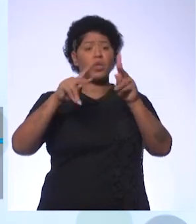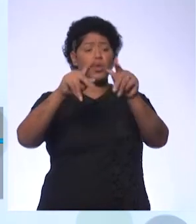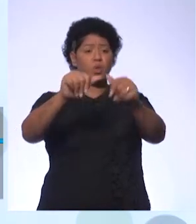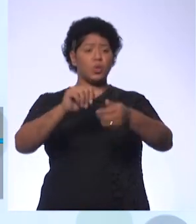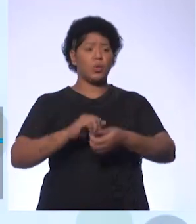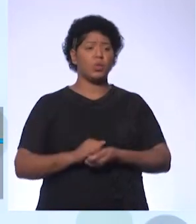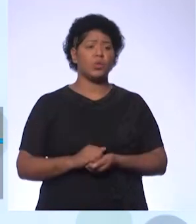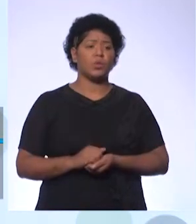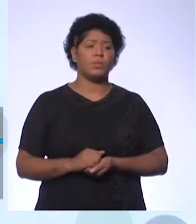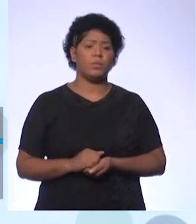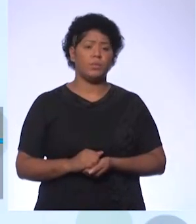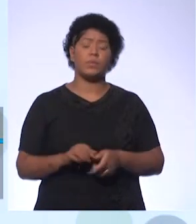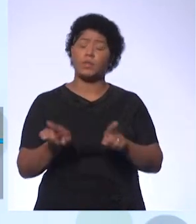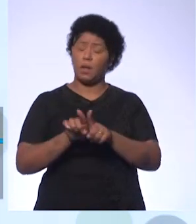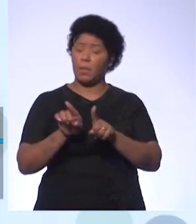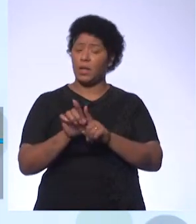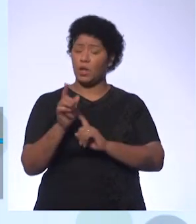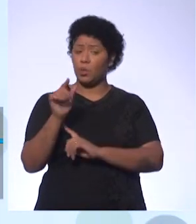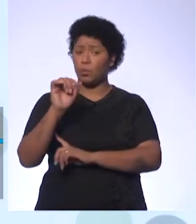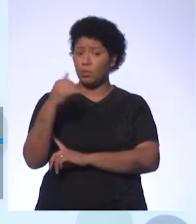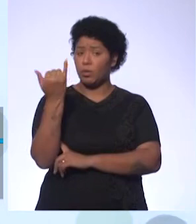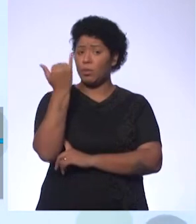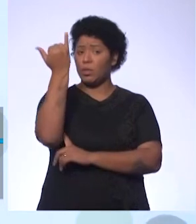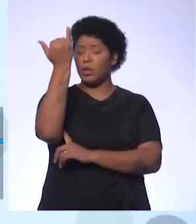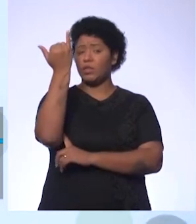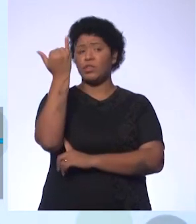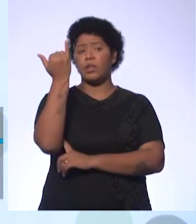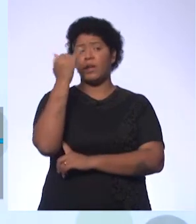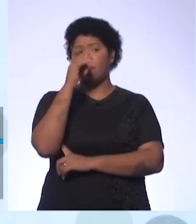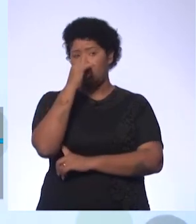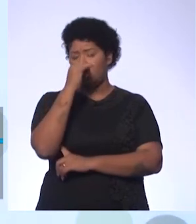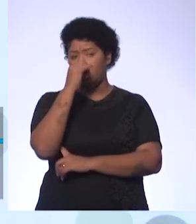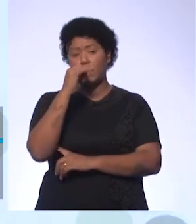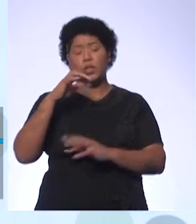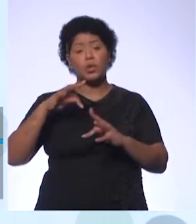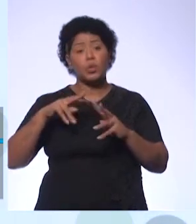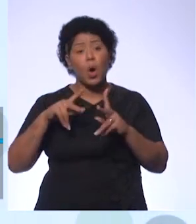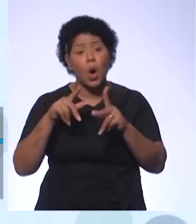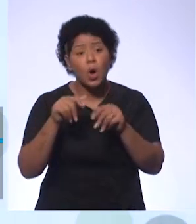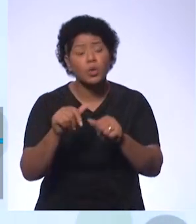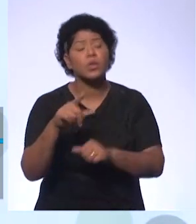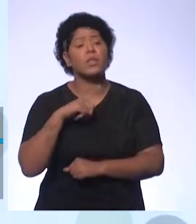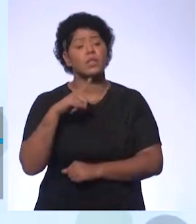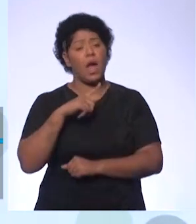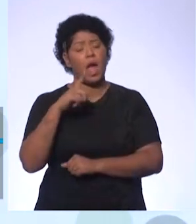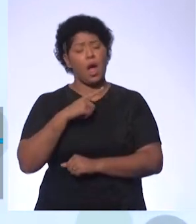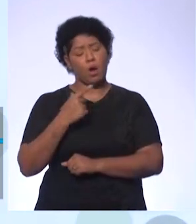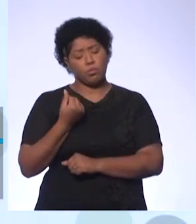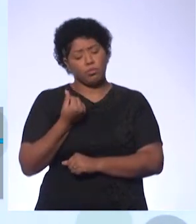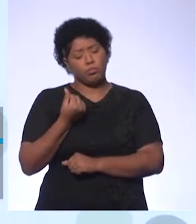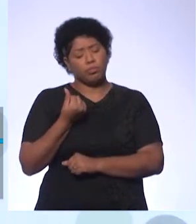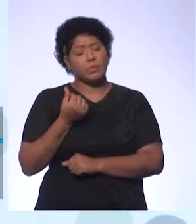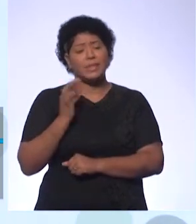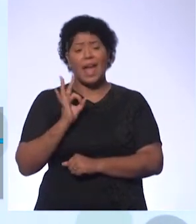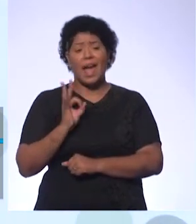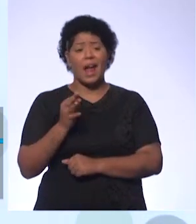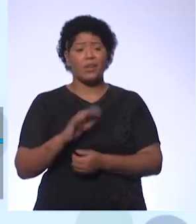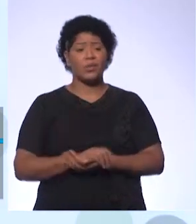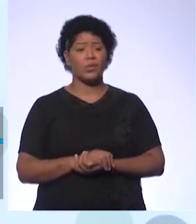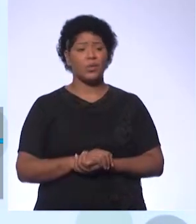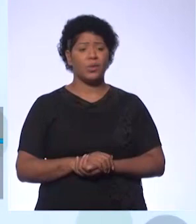têm um outro ponto importante, que os parlamentares recebam um salário. E por que isso é importante? Olha